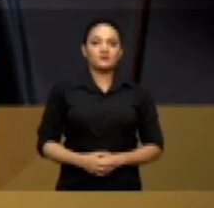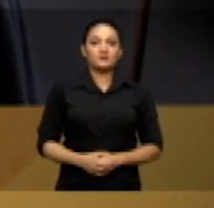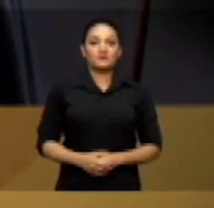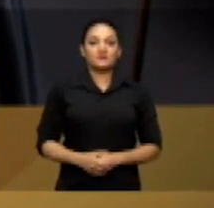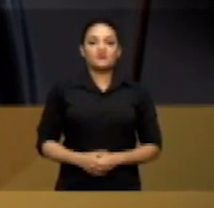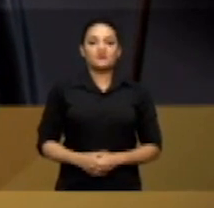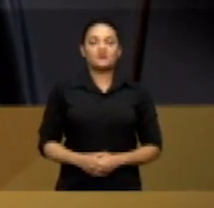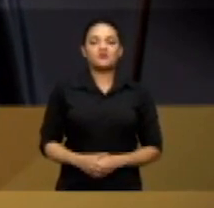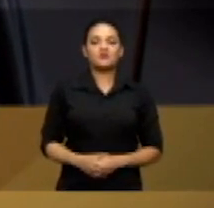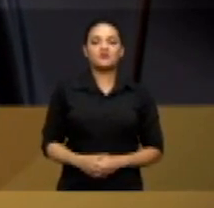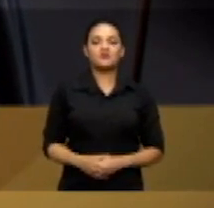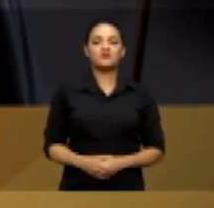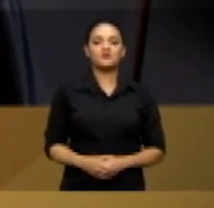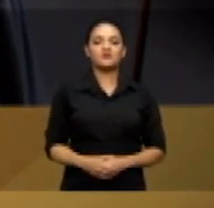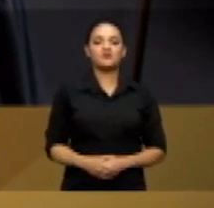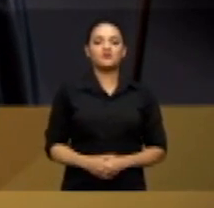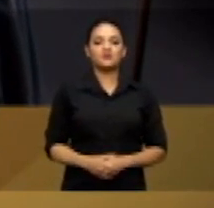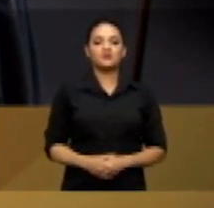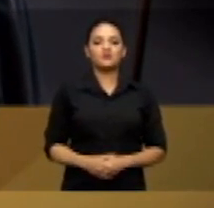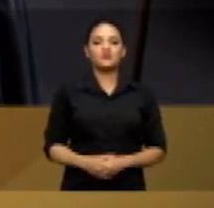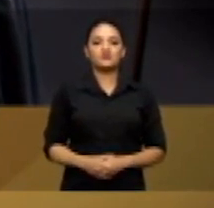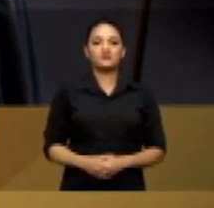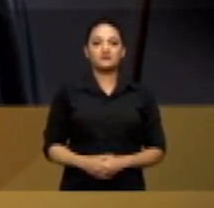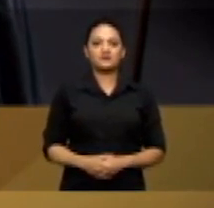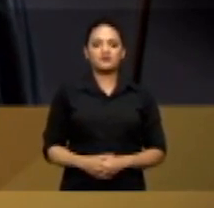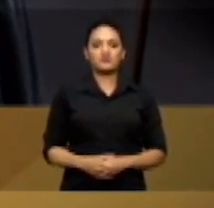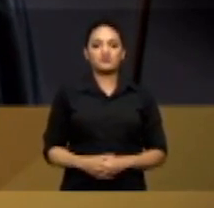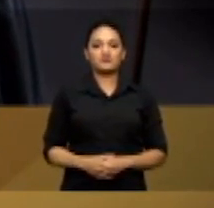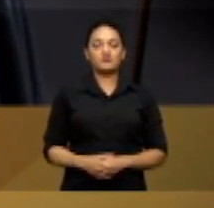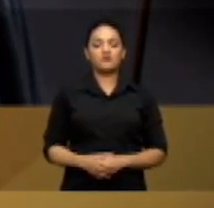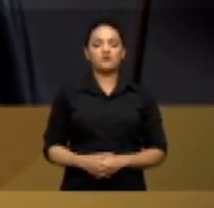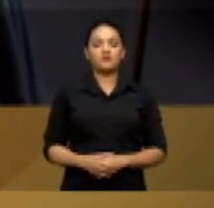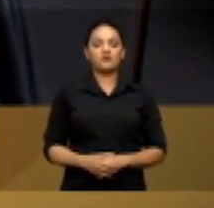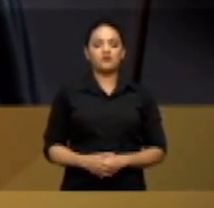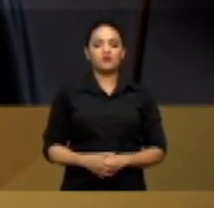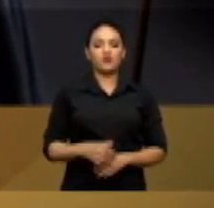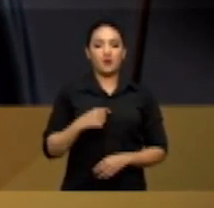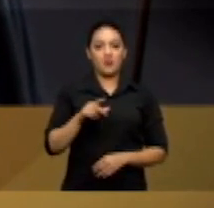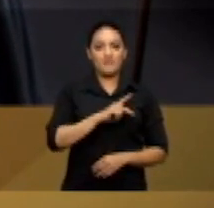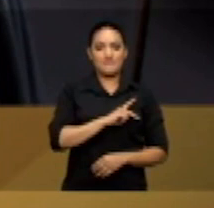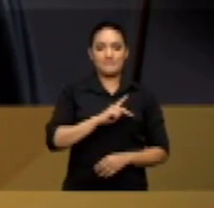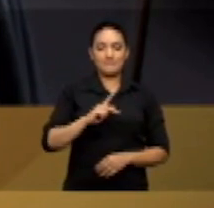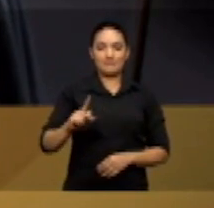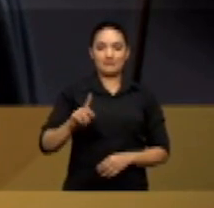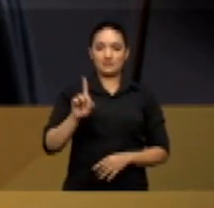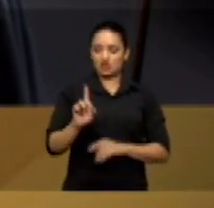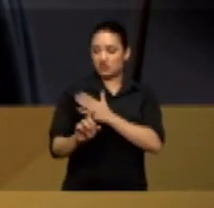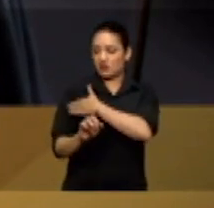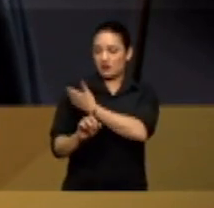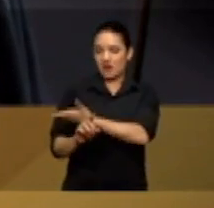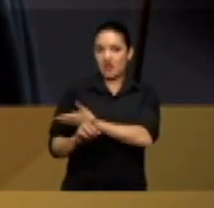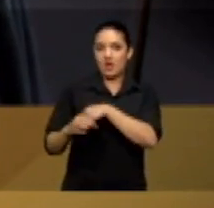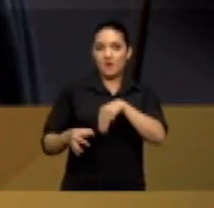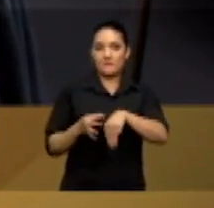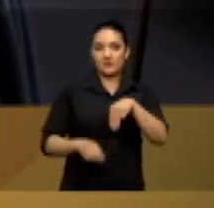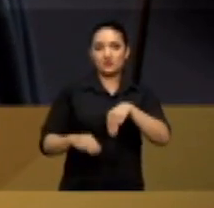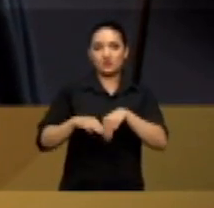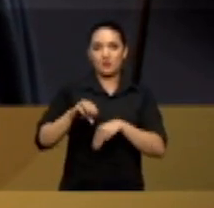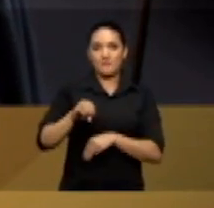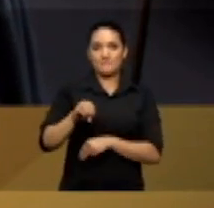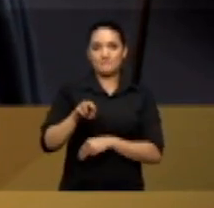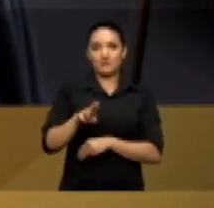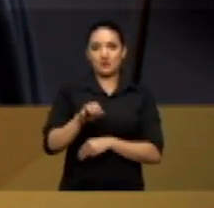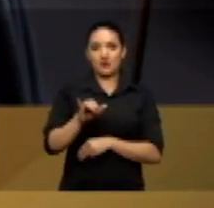O decano à direita do presidente era o ministro Moreira Alves. Depois